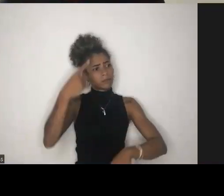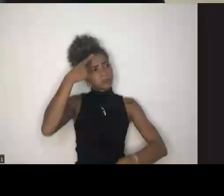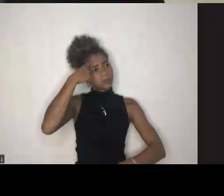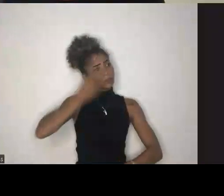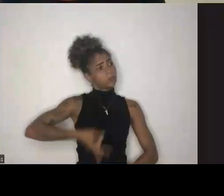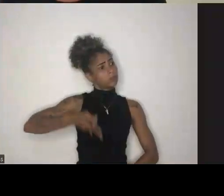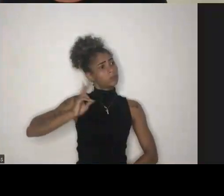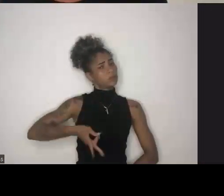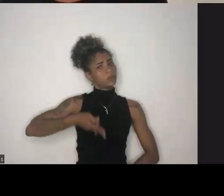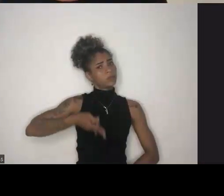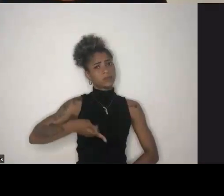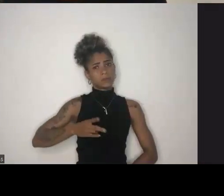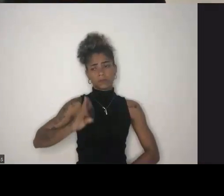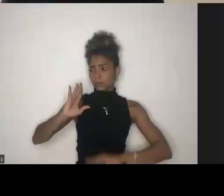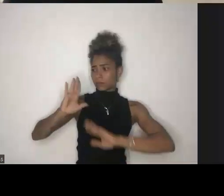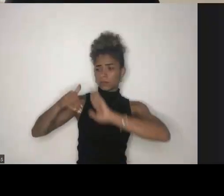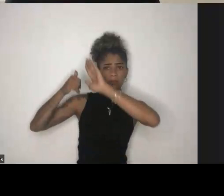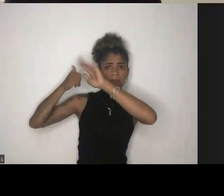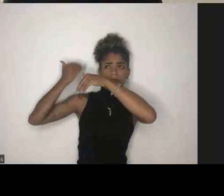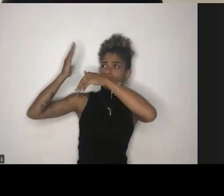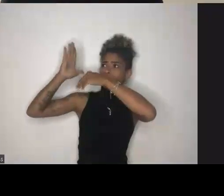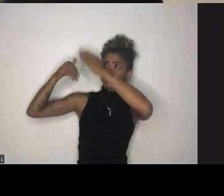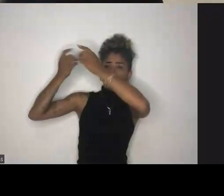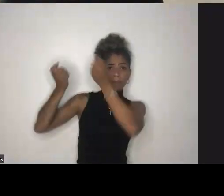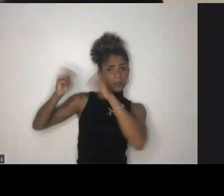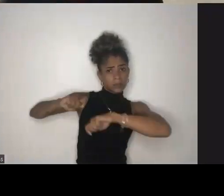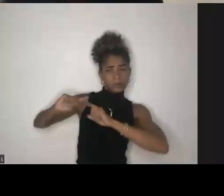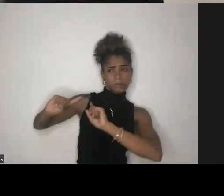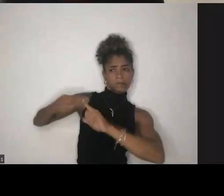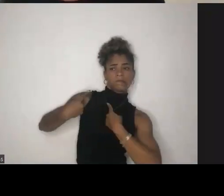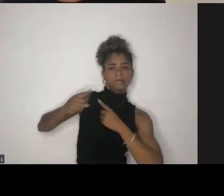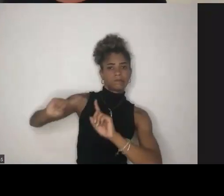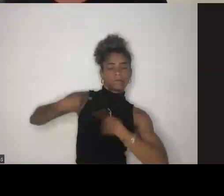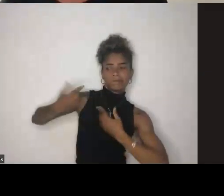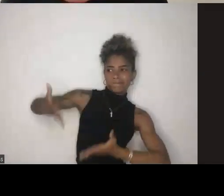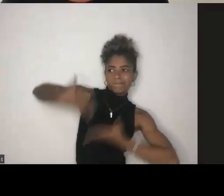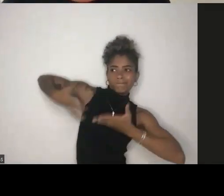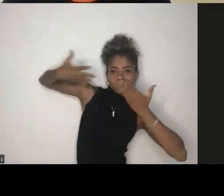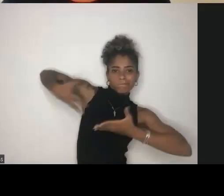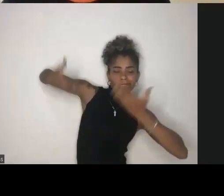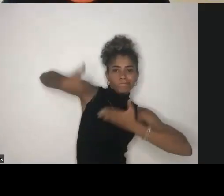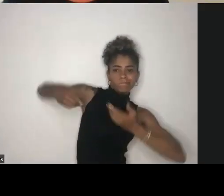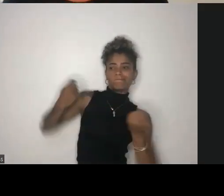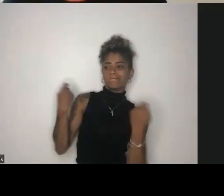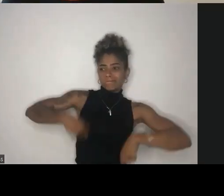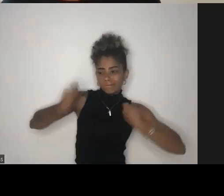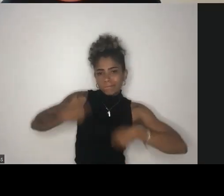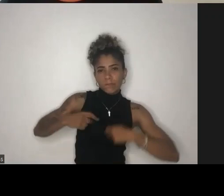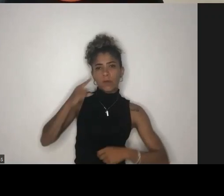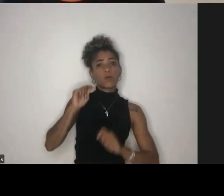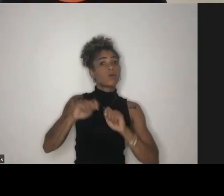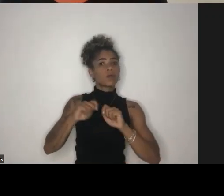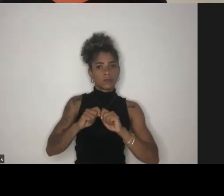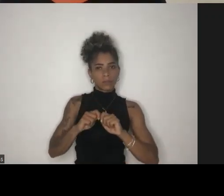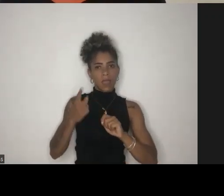eu não vou crescer porque eu preciso de uma provocação eu preciso mudar minha realidade que que eu fiz eu saí